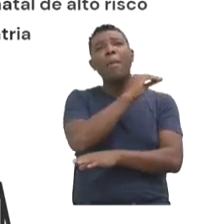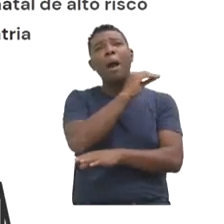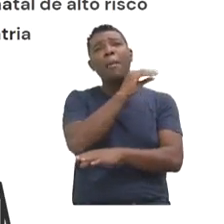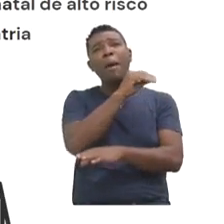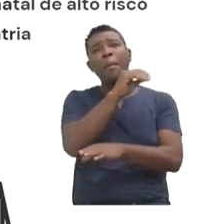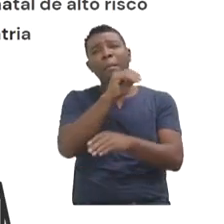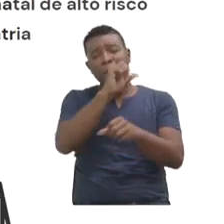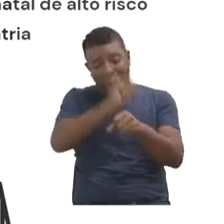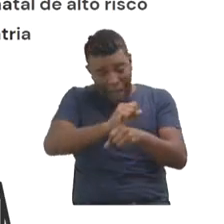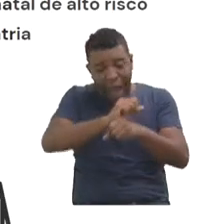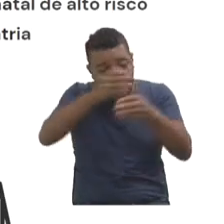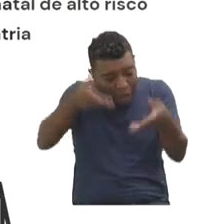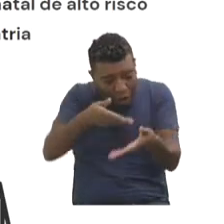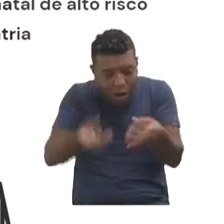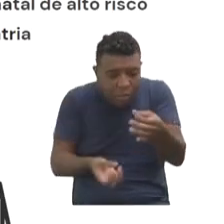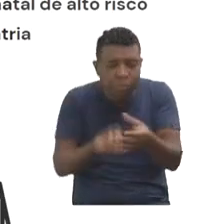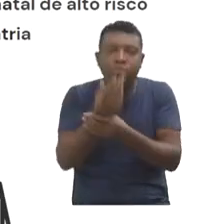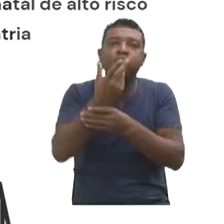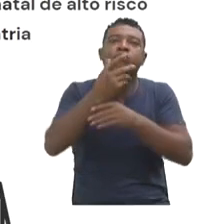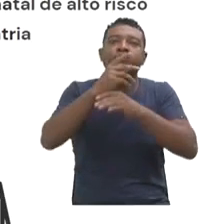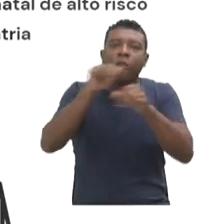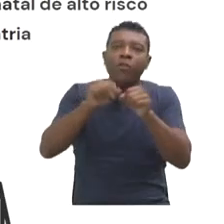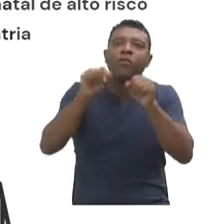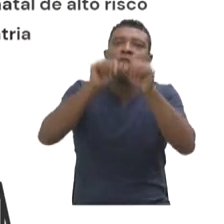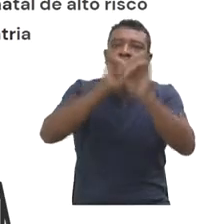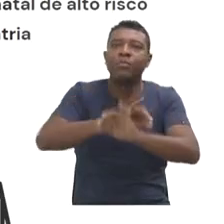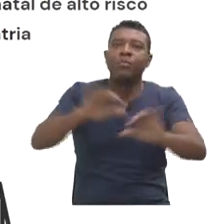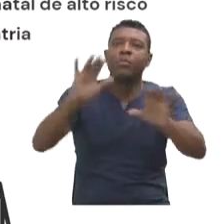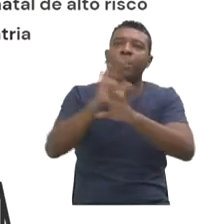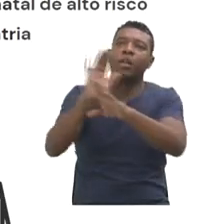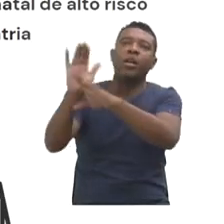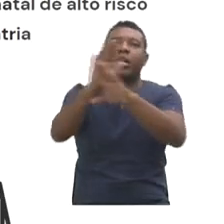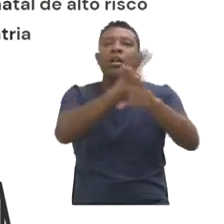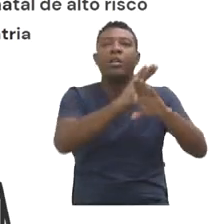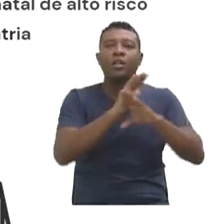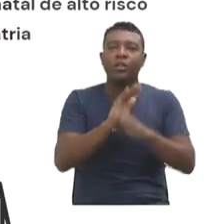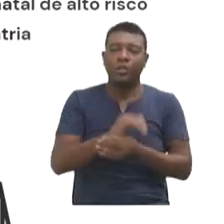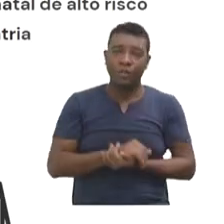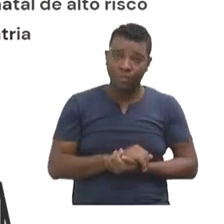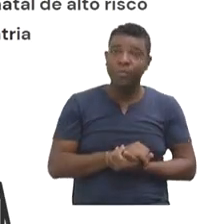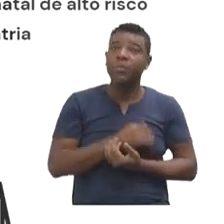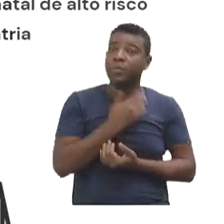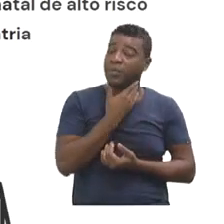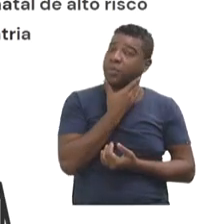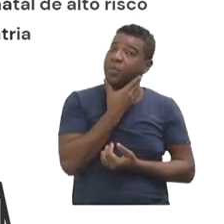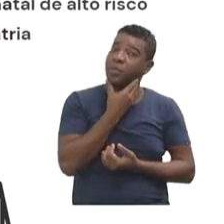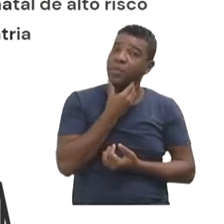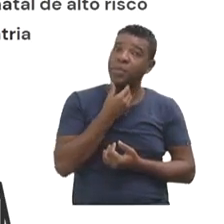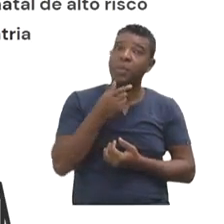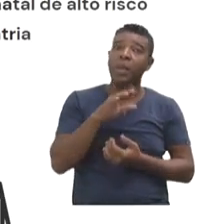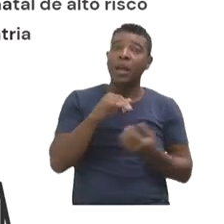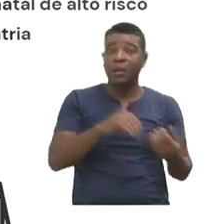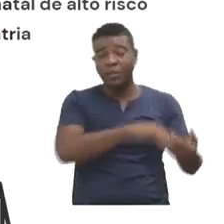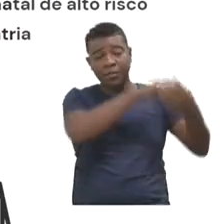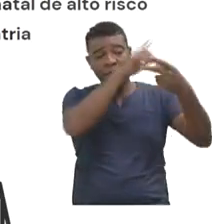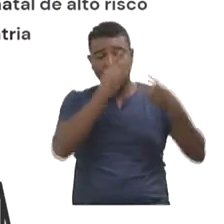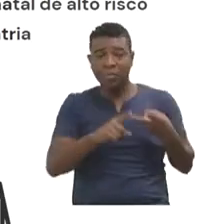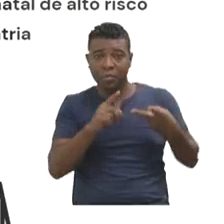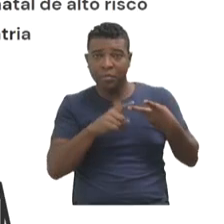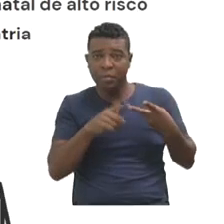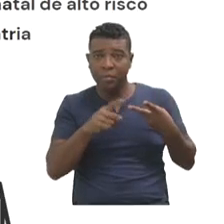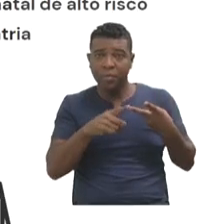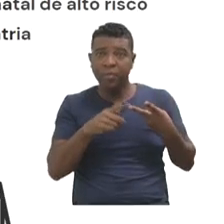vividas na cib já na tensão secundária vale o destaque do aumento importante do recurso Da ampliação da Média